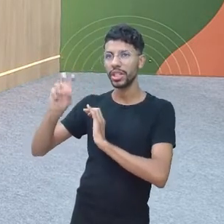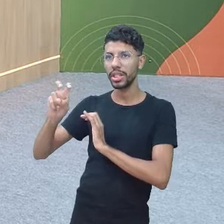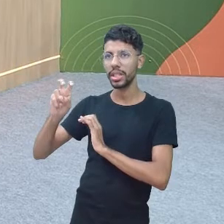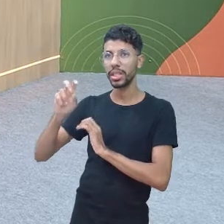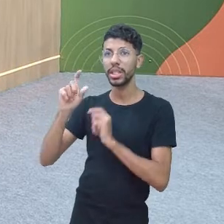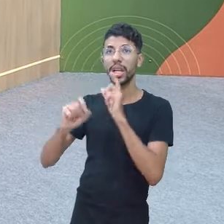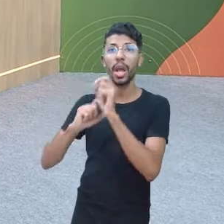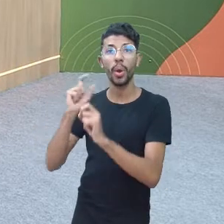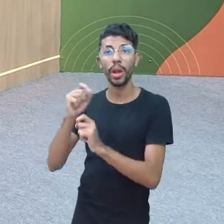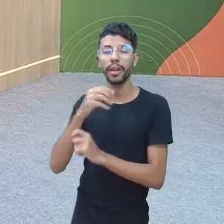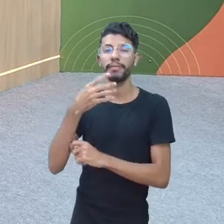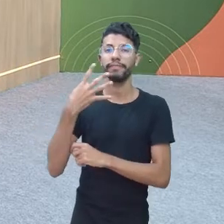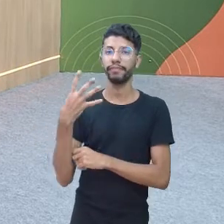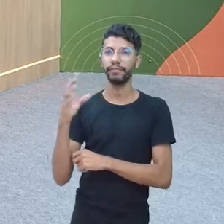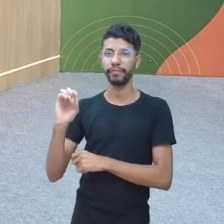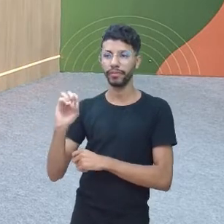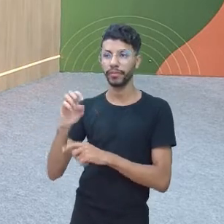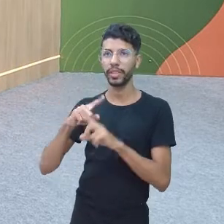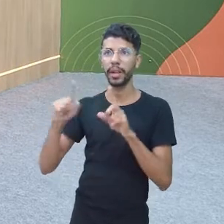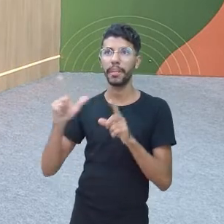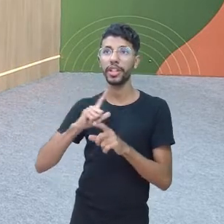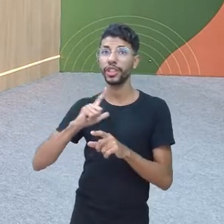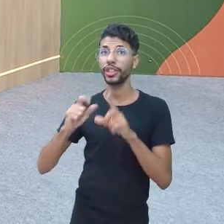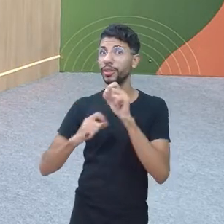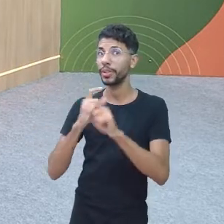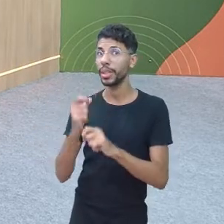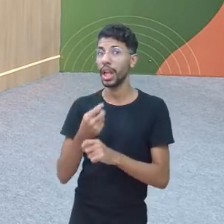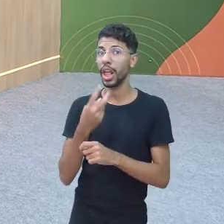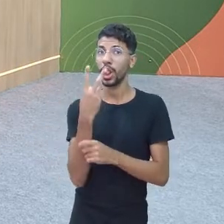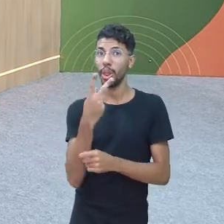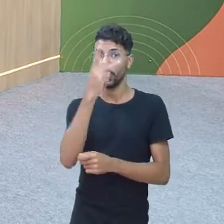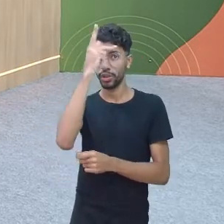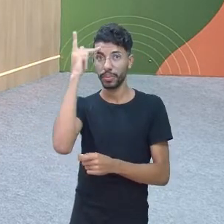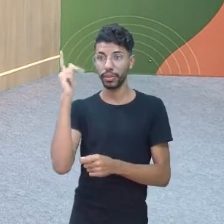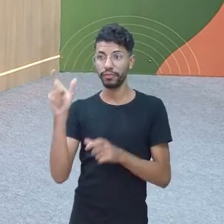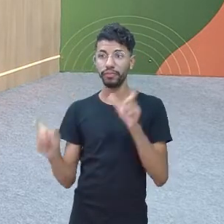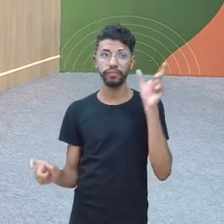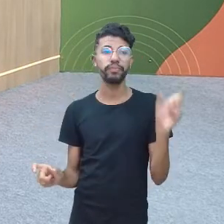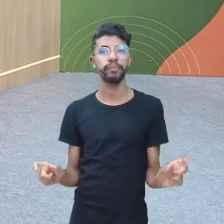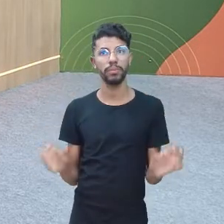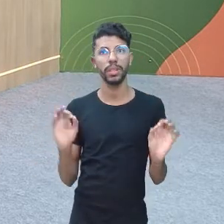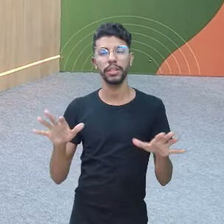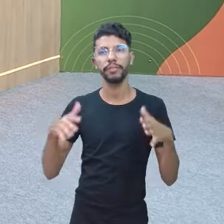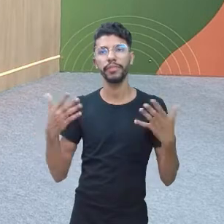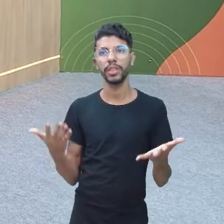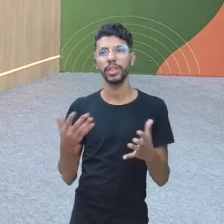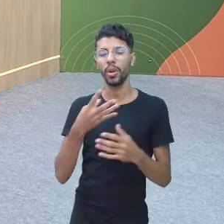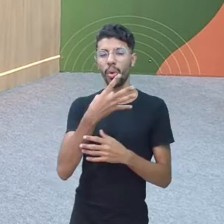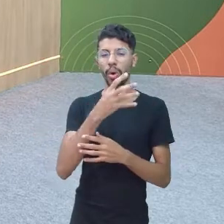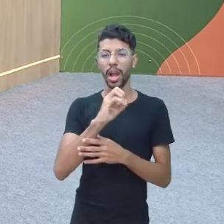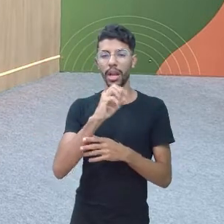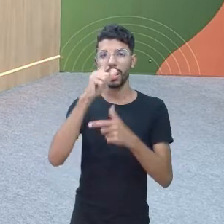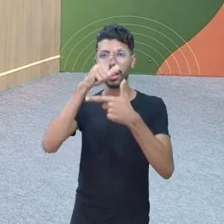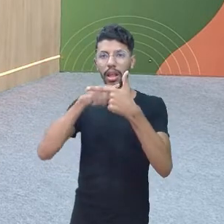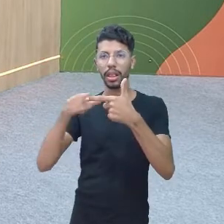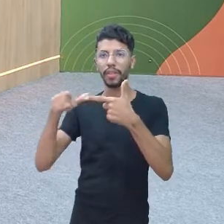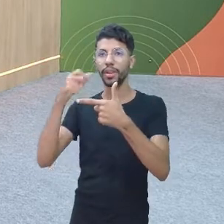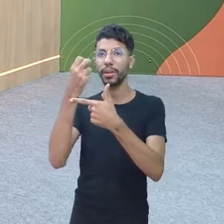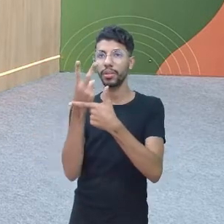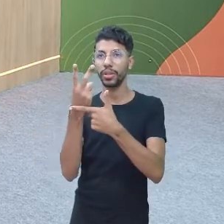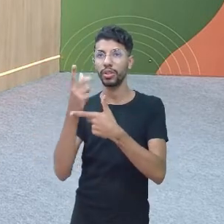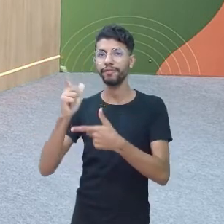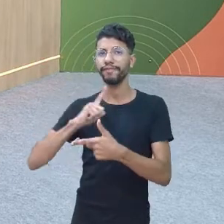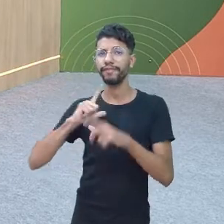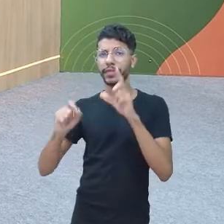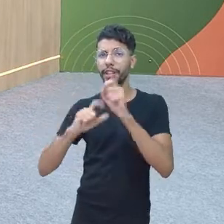nosso 40. Mas aí eu tinha duas pessoas. Então, eu peguei o 40 e dividir para 2 e a gente obteve